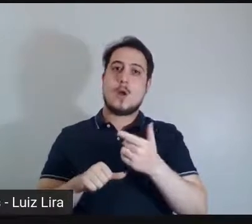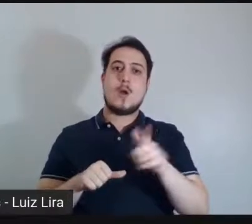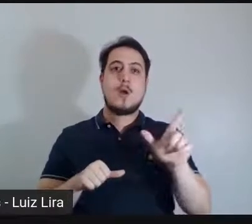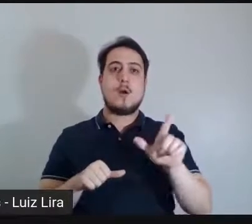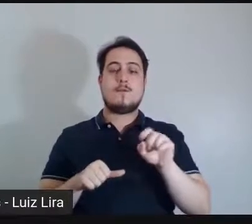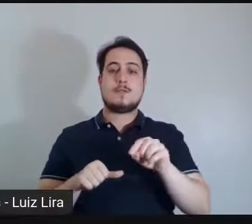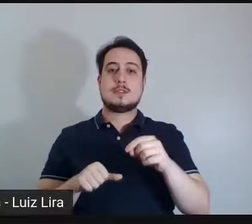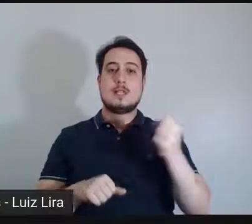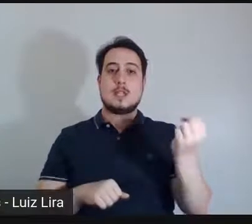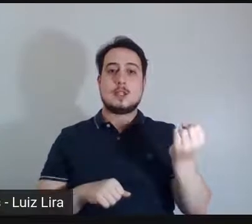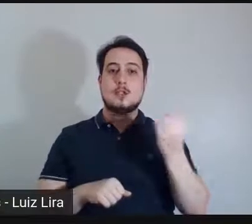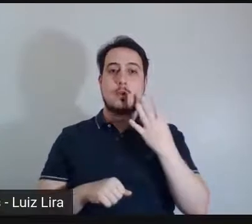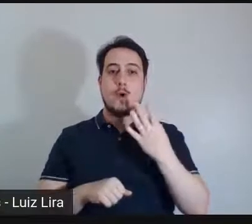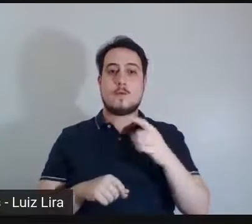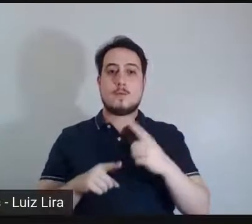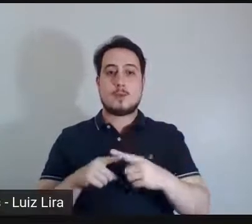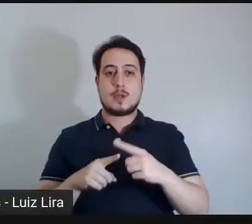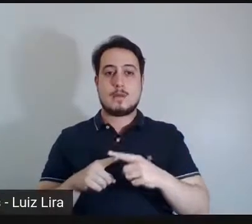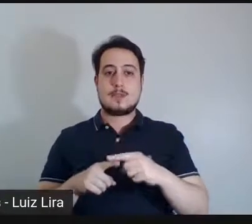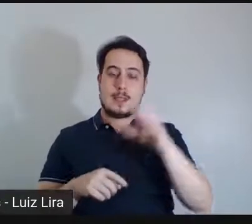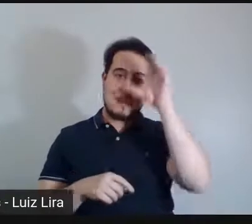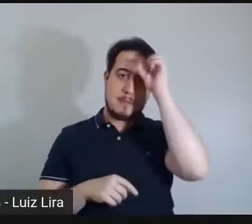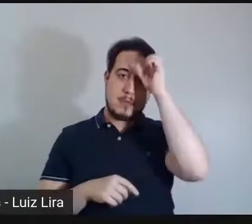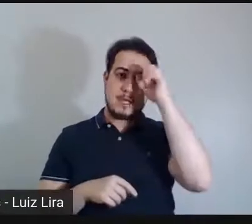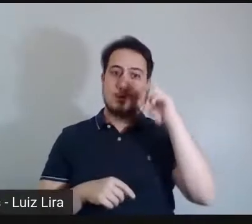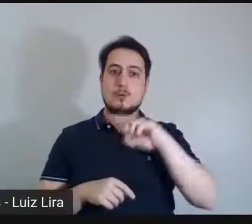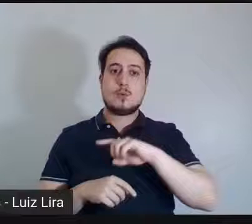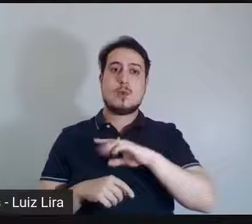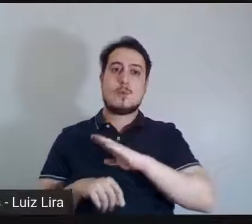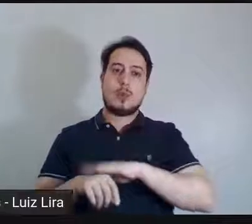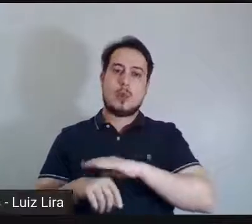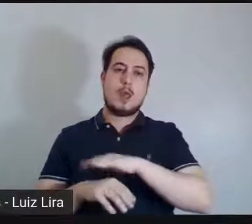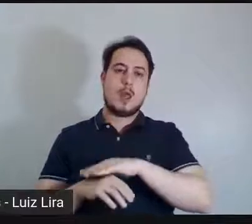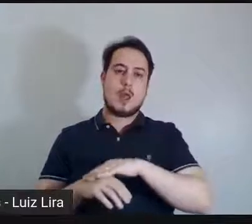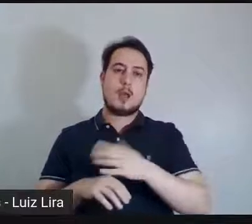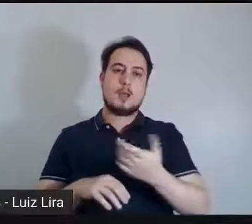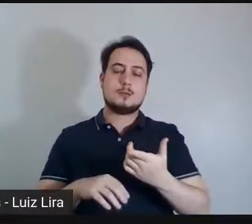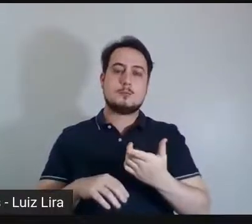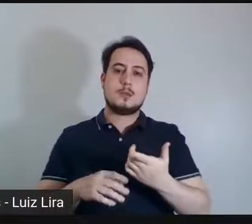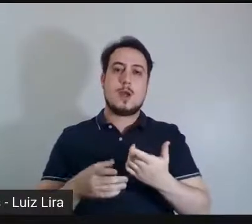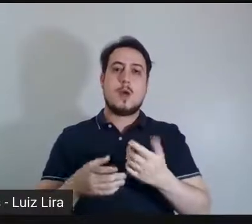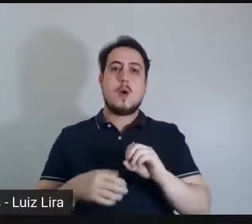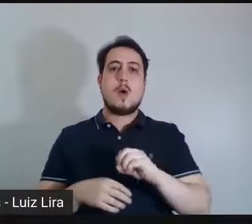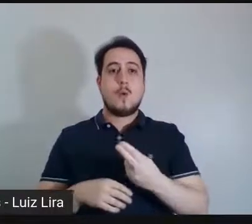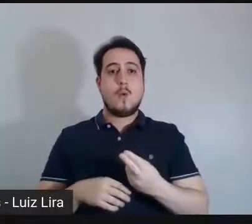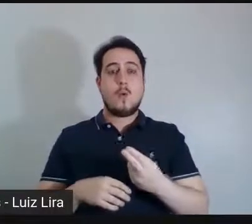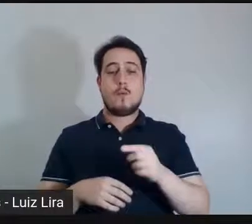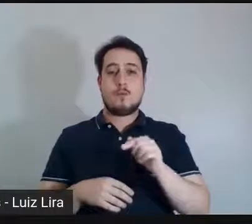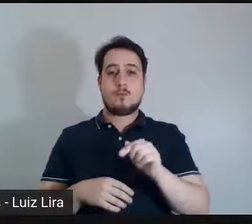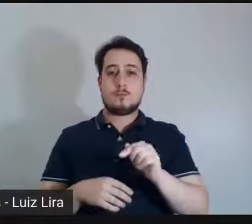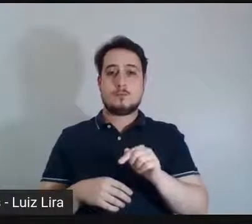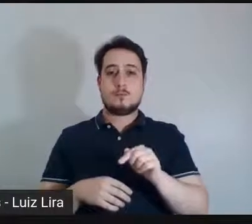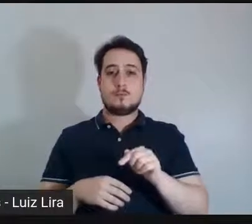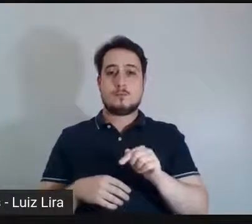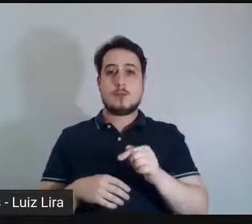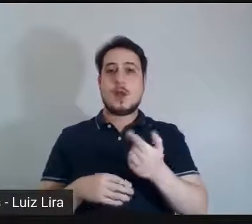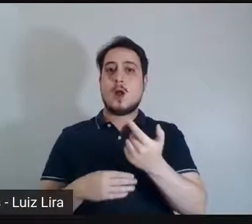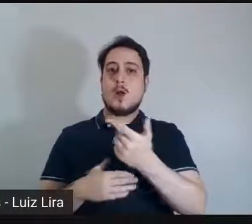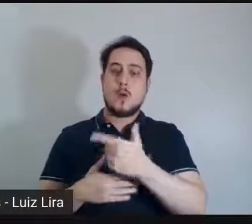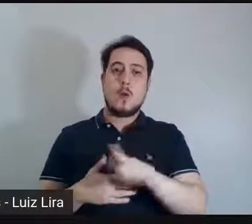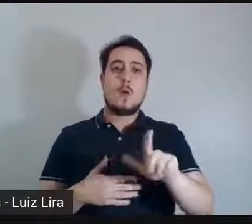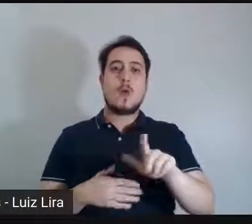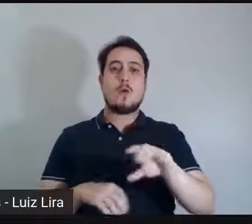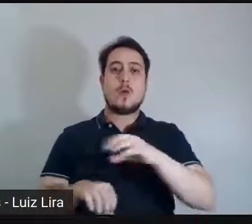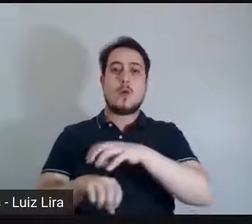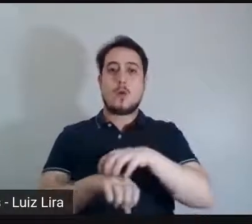inova porque você aprende com o tempo que tem coisas que vão ser tendo obsolescência, ou vem outros órgãos, outros